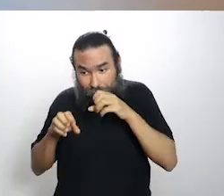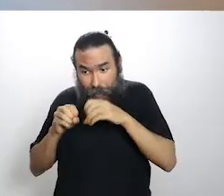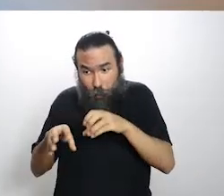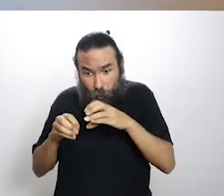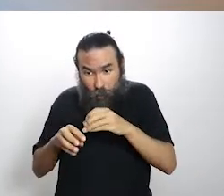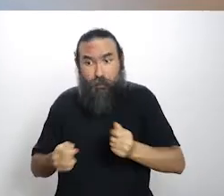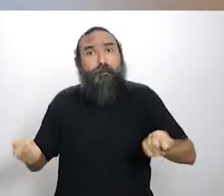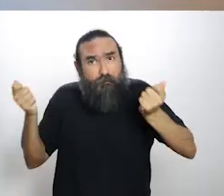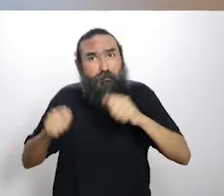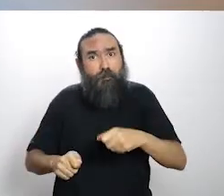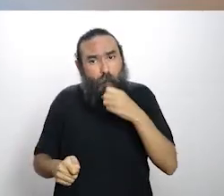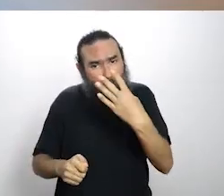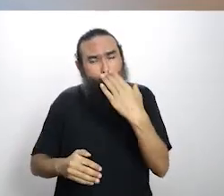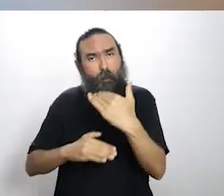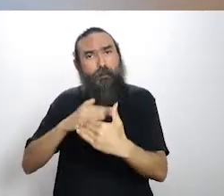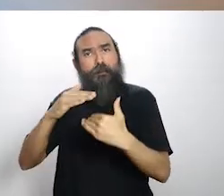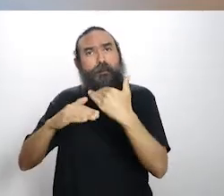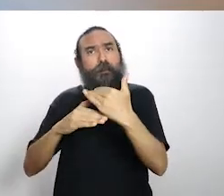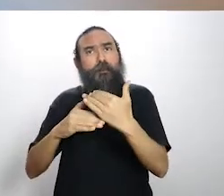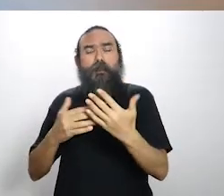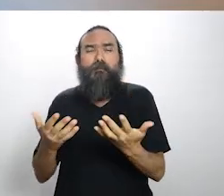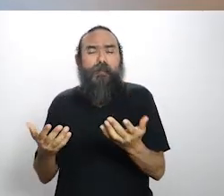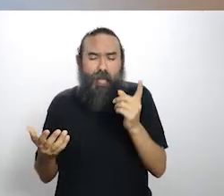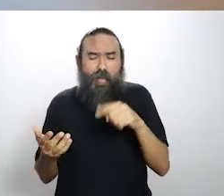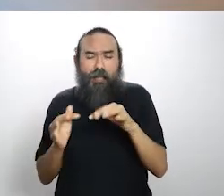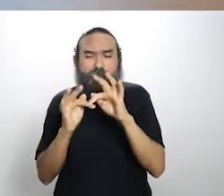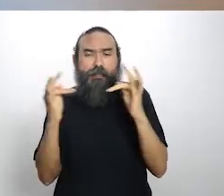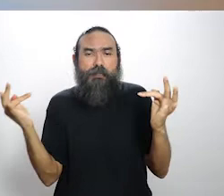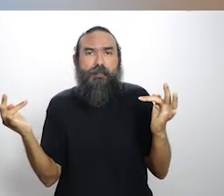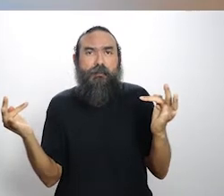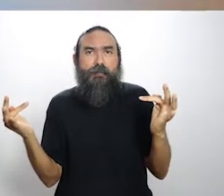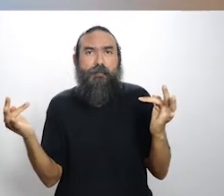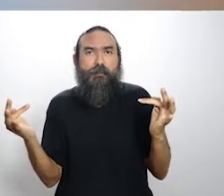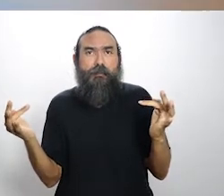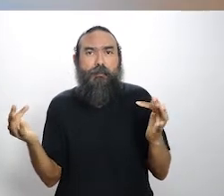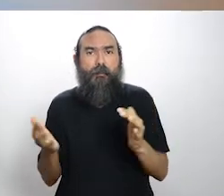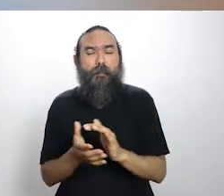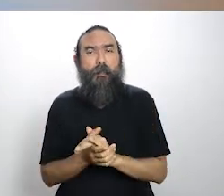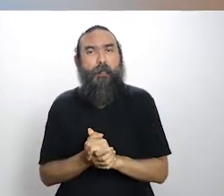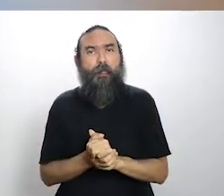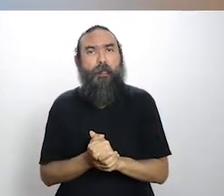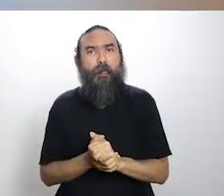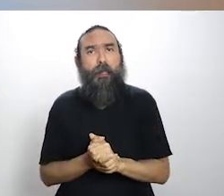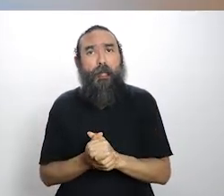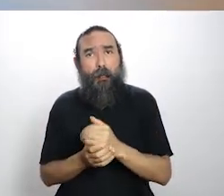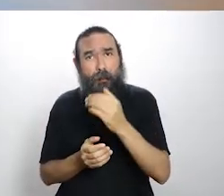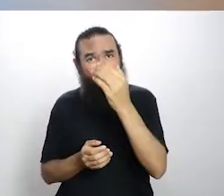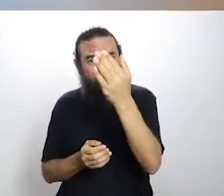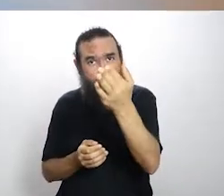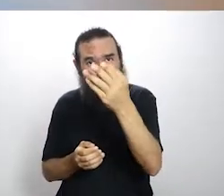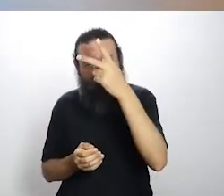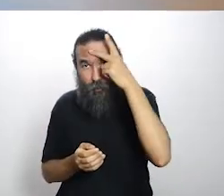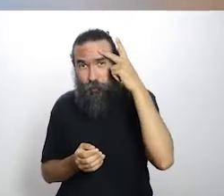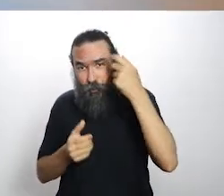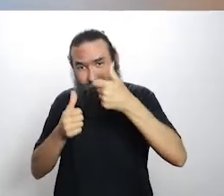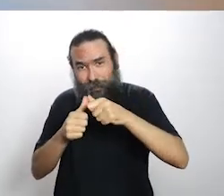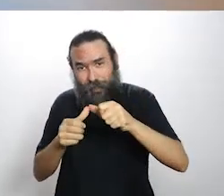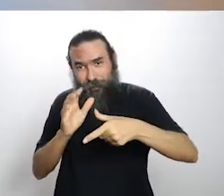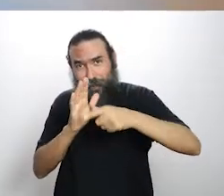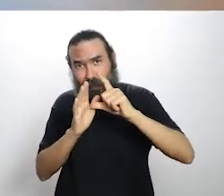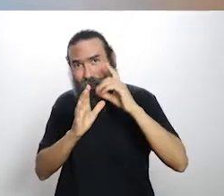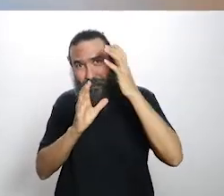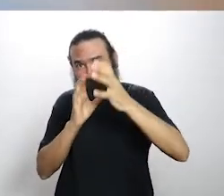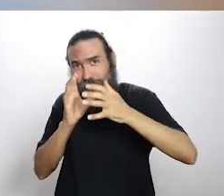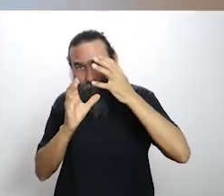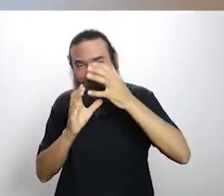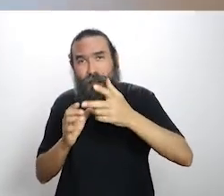Você agora, antes de me passar a fala, finalizou dizendo uma coisa: racismo no Brasil é crime há mais de